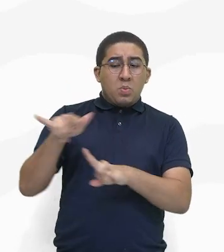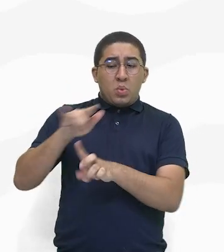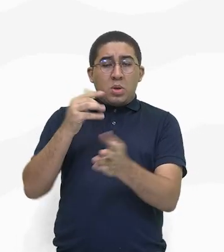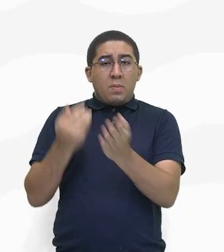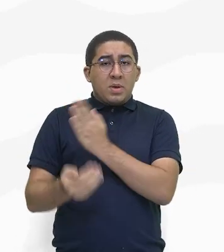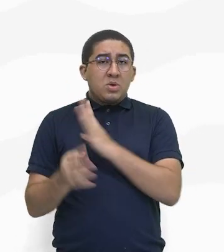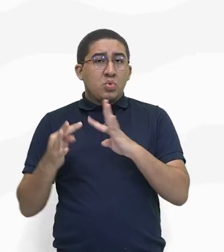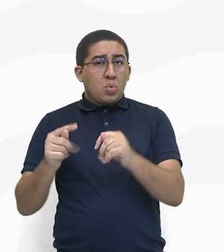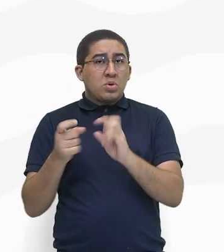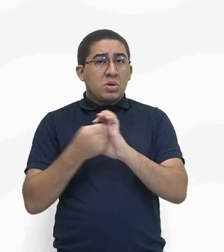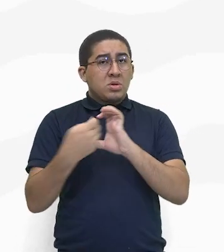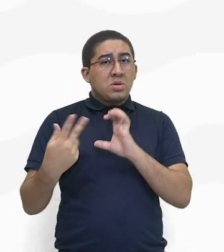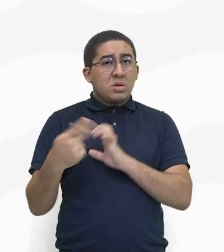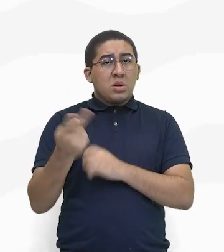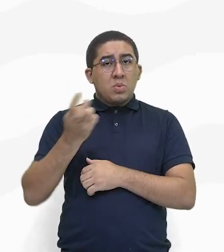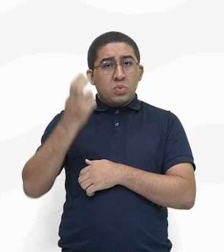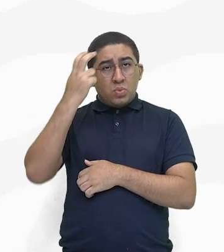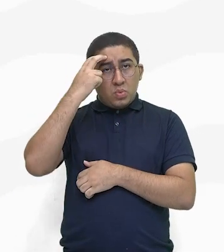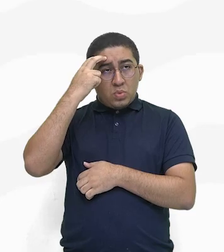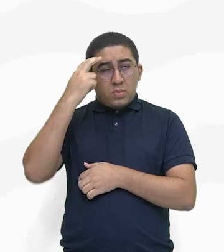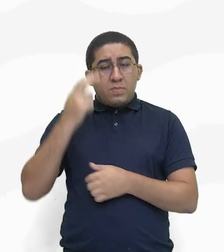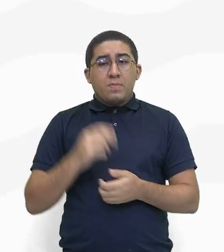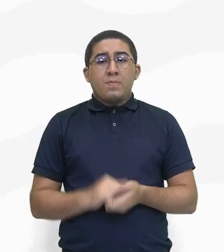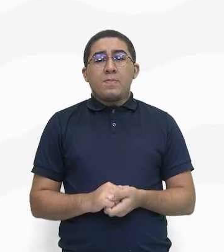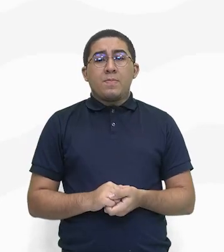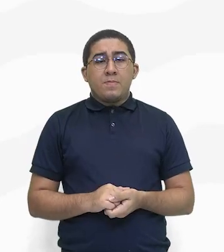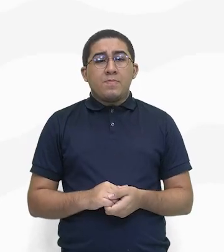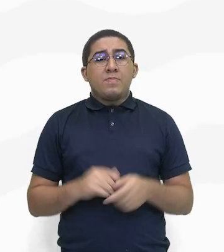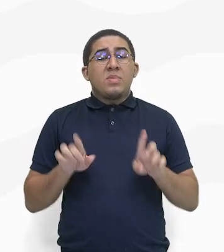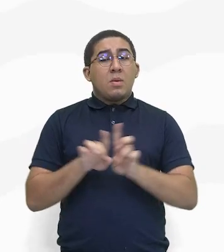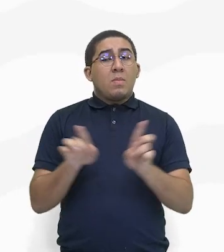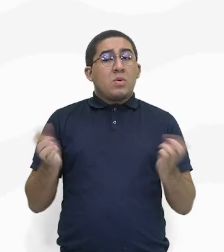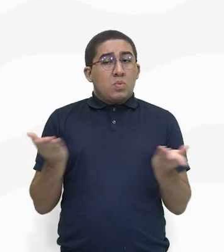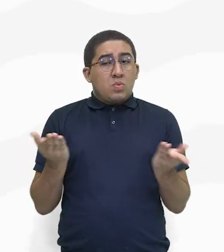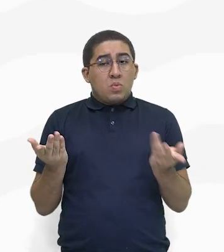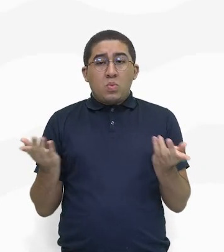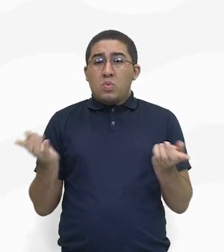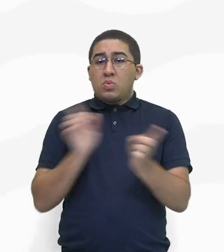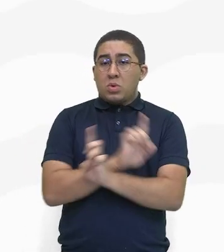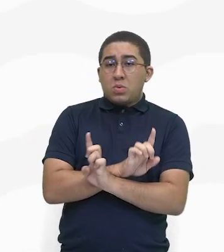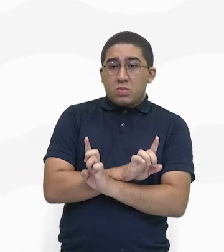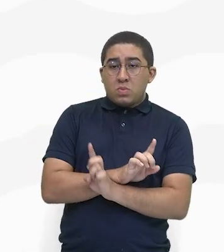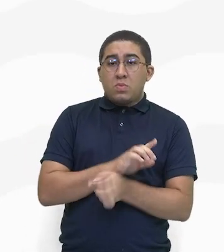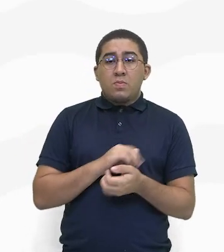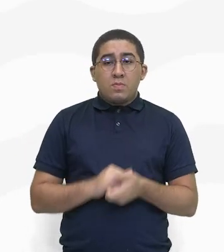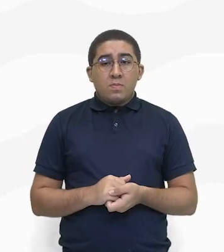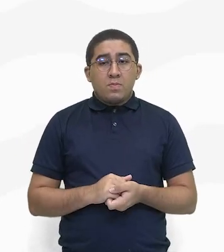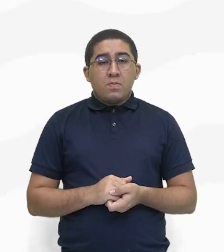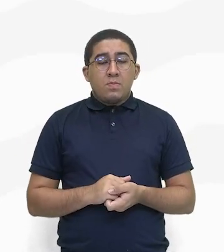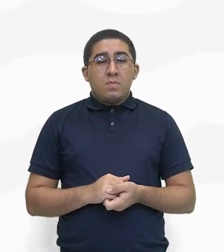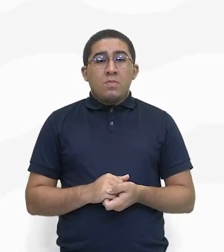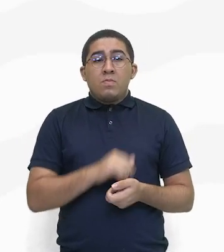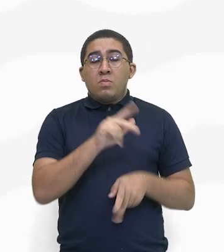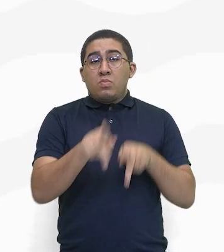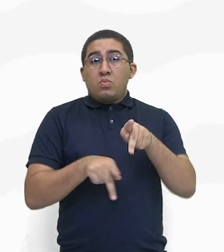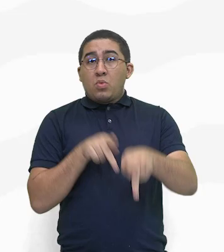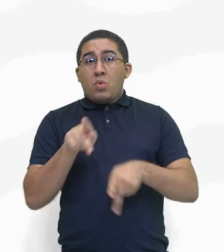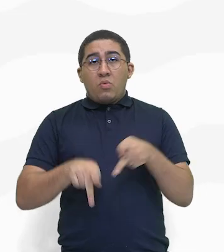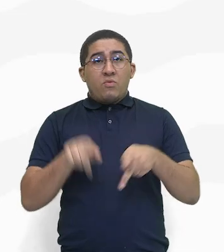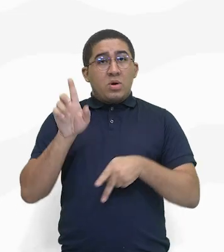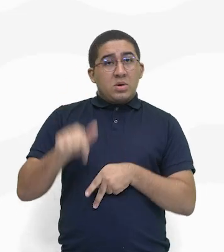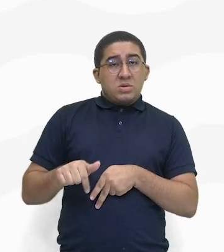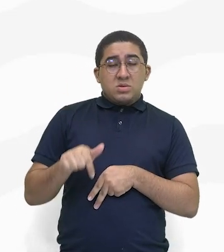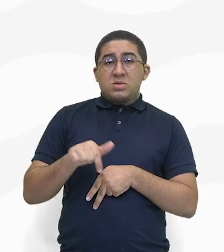traços selvagens. E aí, o que a gente vê agora é o contrário. É justamente o contrário. Essas populações, elas